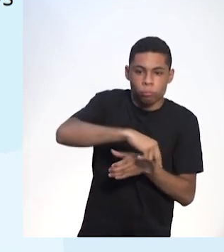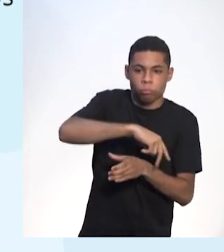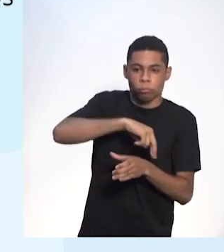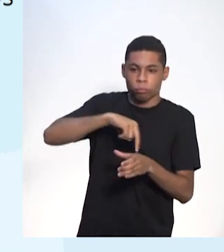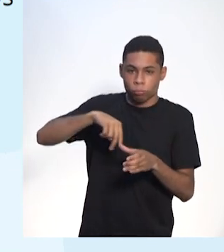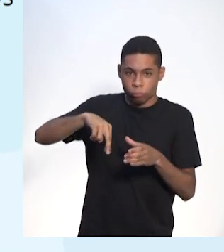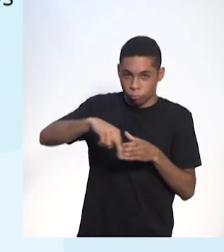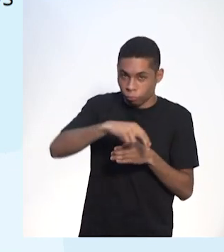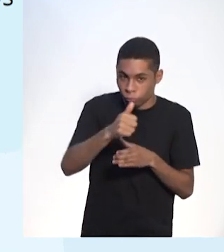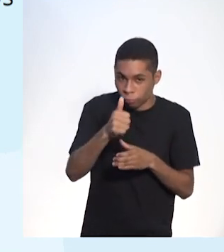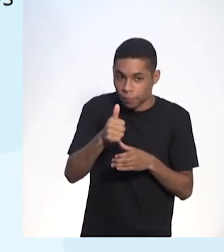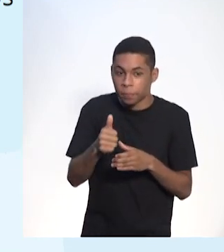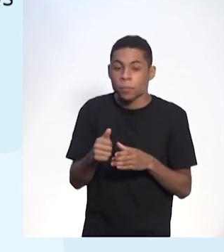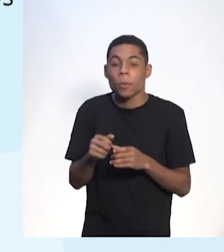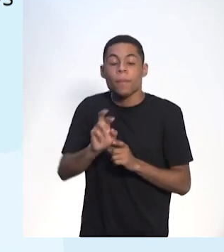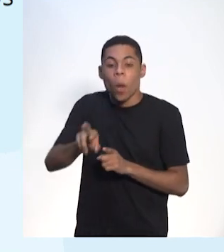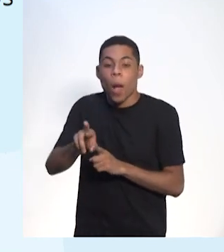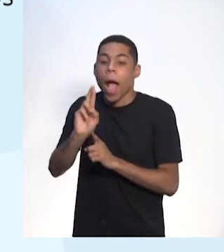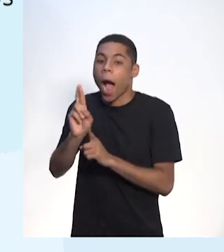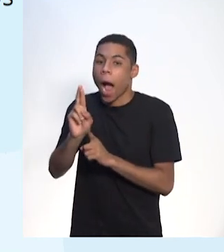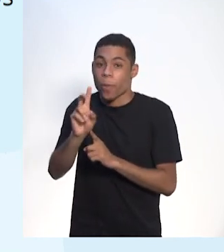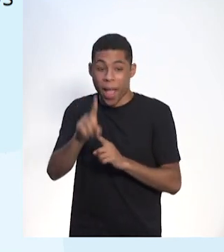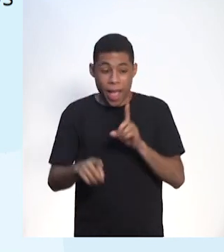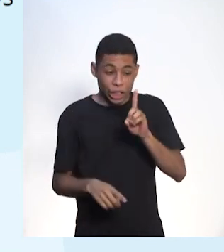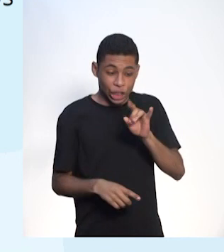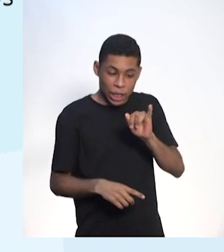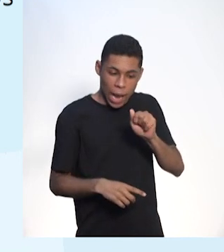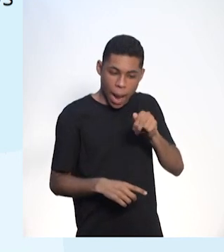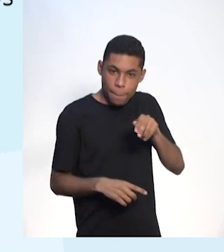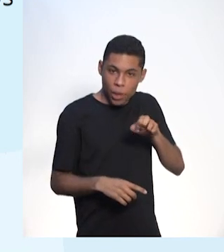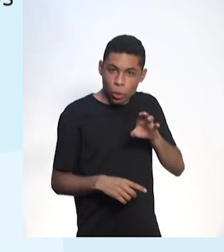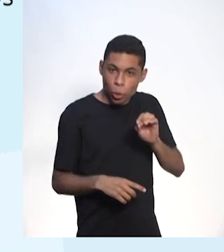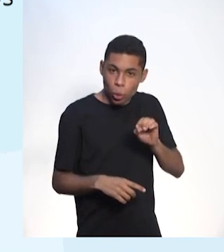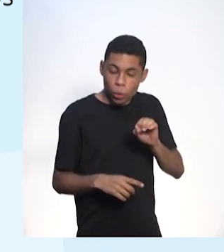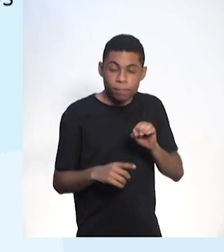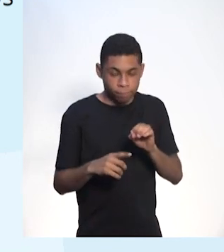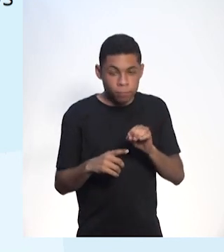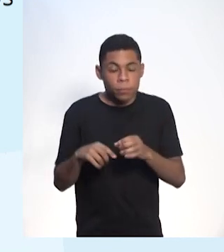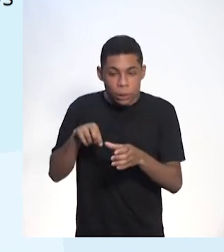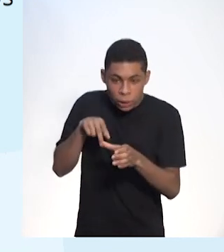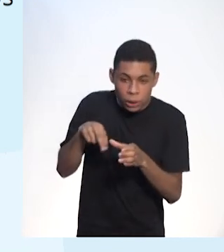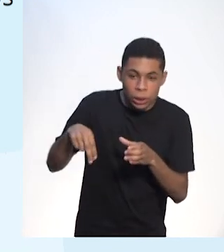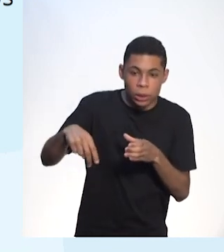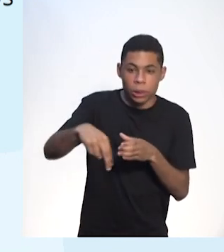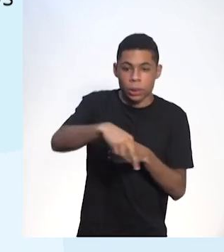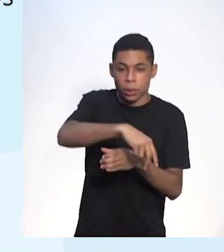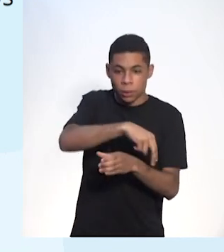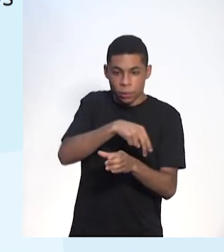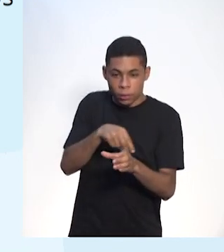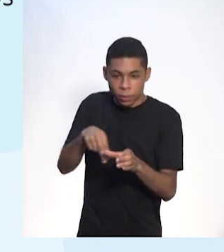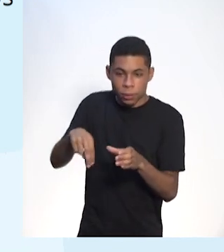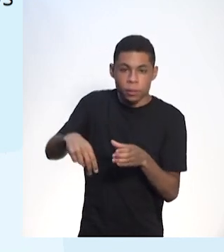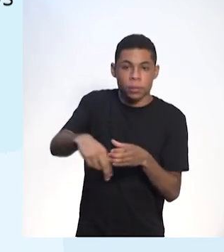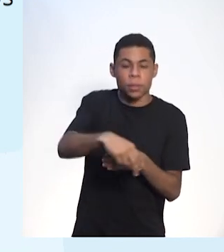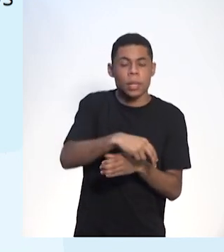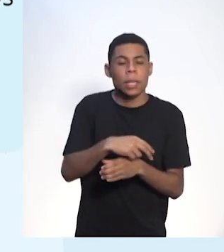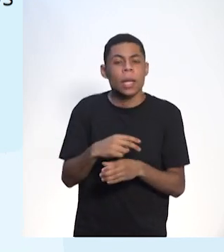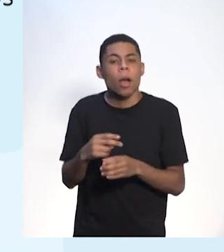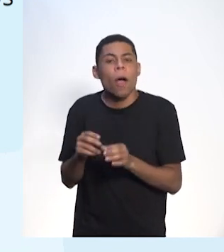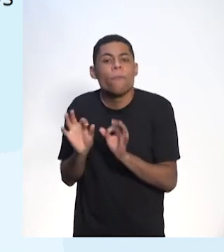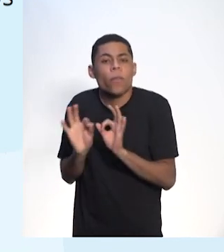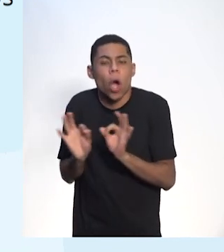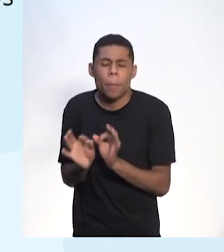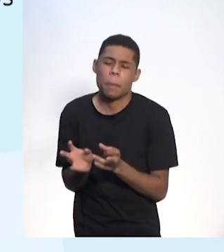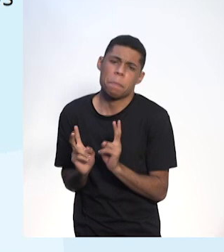dei o diâmetro, tá? Exatamente. Então tem que Beleza? tomar cuidado. Isso, então a gente pode utilizar duas fórmulas, né? Sim. Na verdade, a